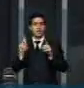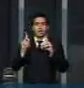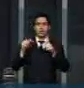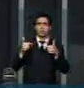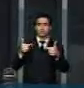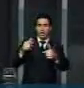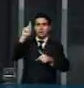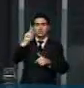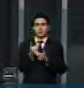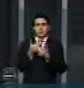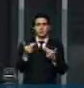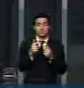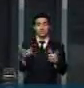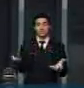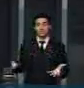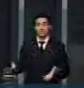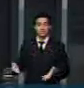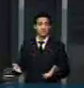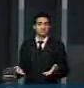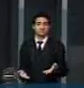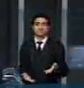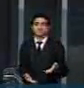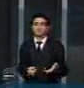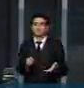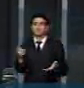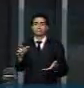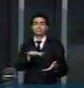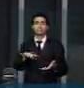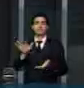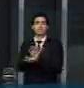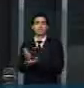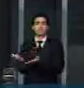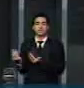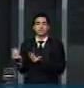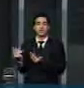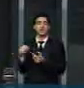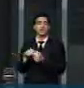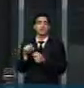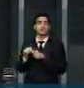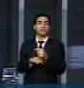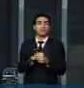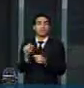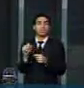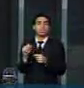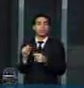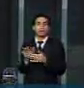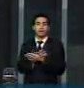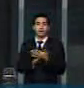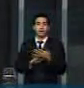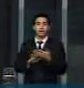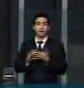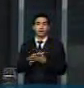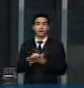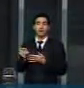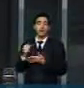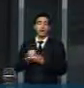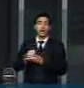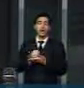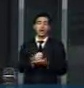atualmente temos o desprazer de ver jovens desfilando em toda a nação, apoiando a marcha